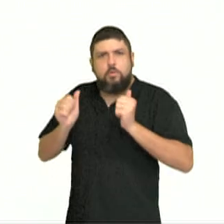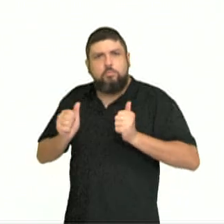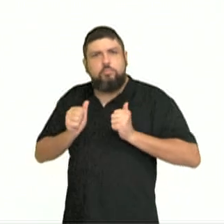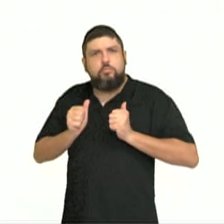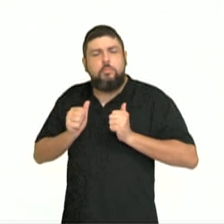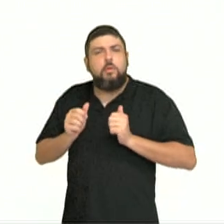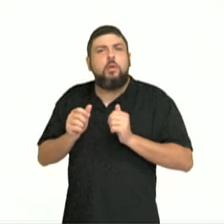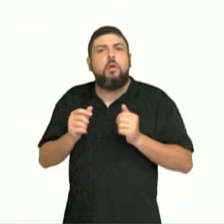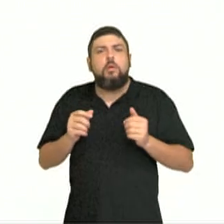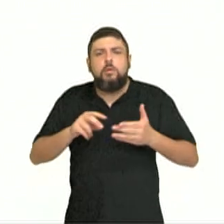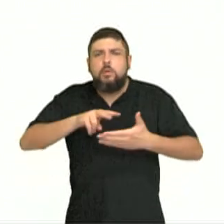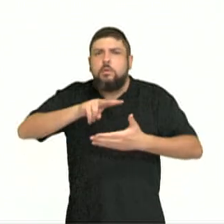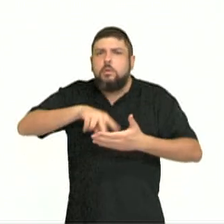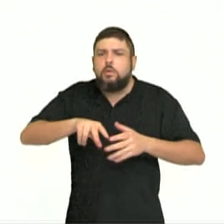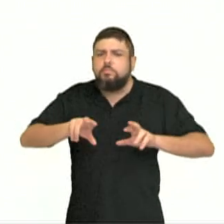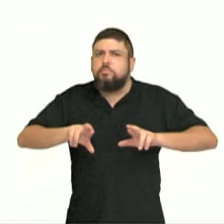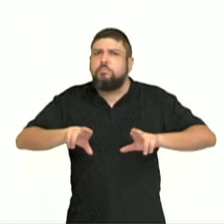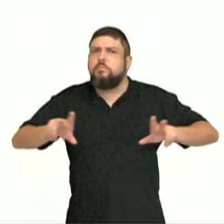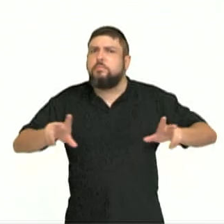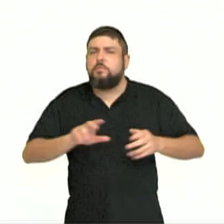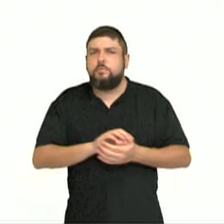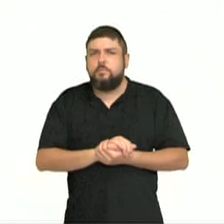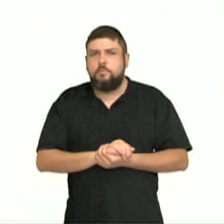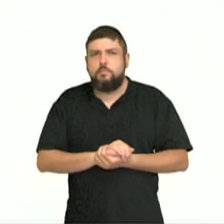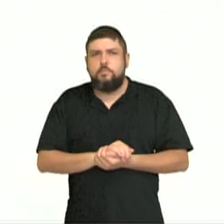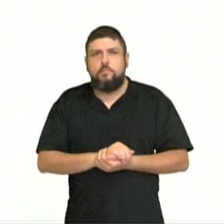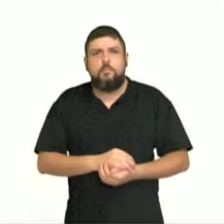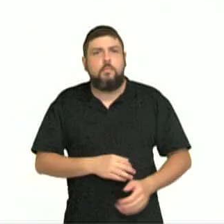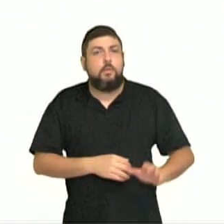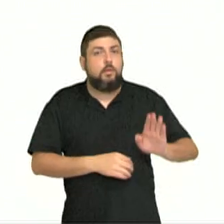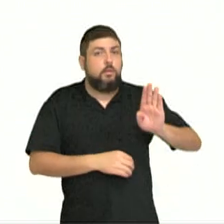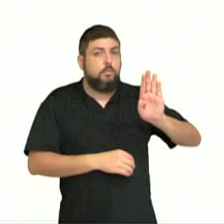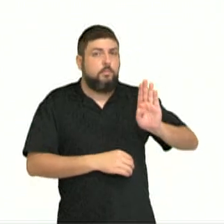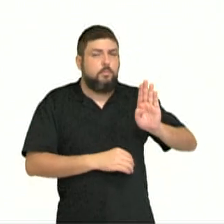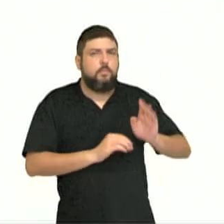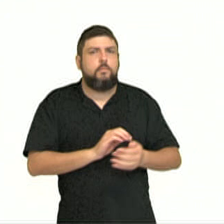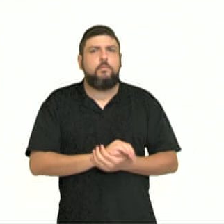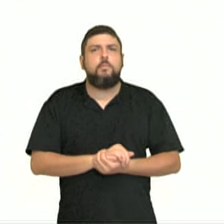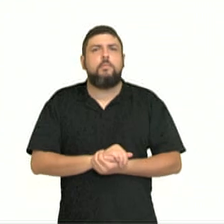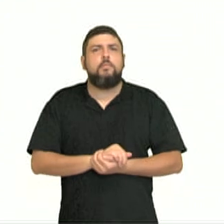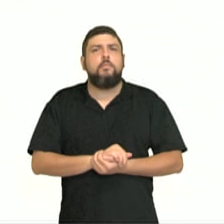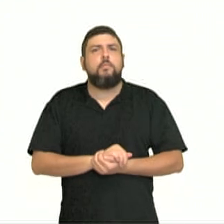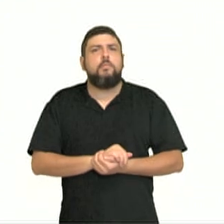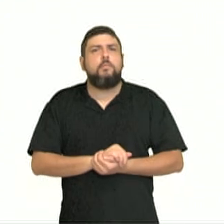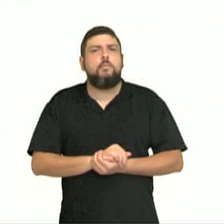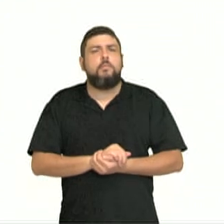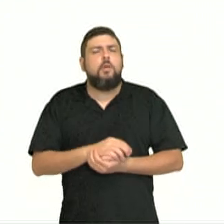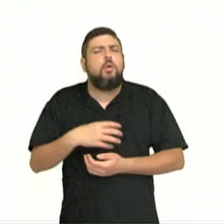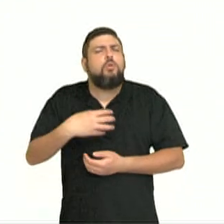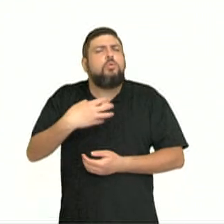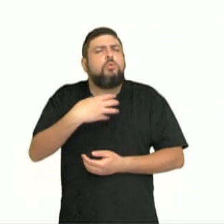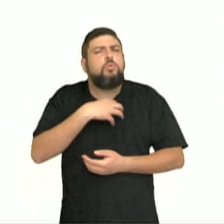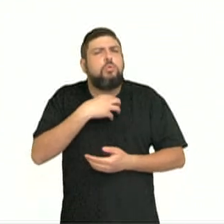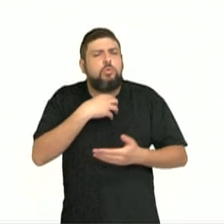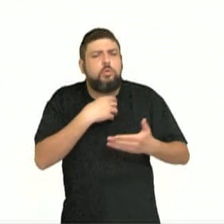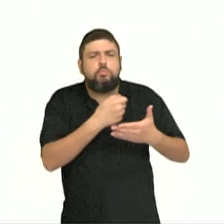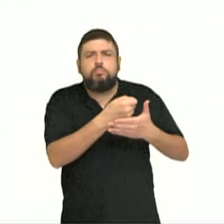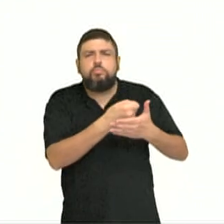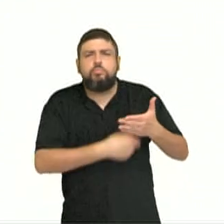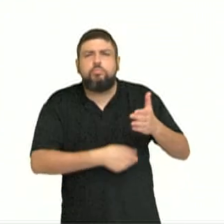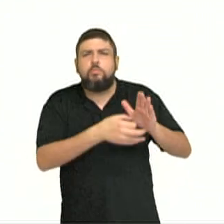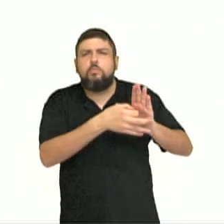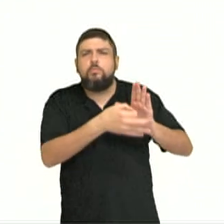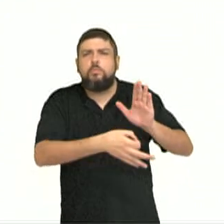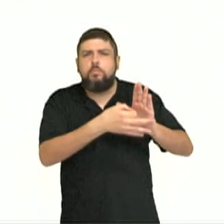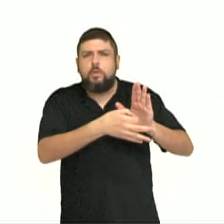resumo. Na letra B, o que eu te peço? Presta atenção. Pelo modo como a resenha foi escrita, você